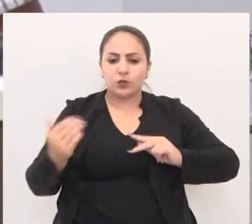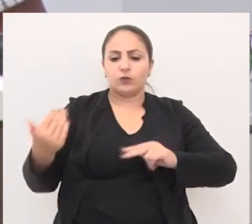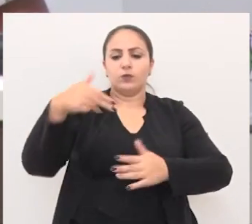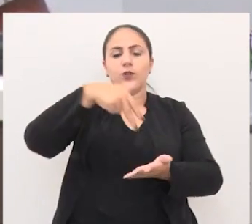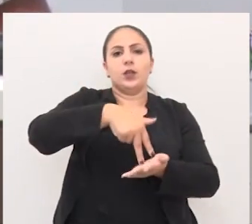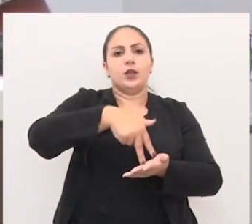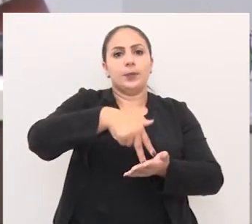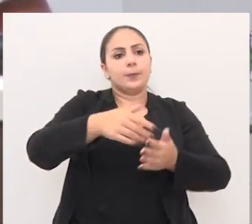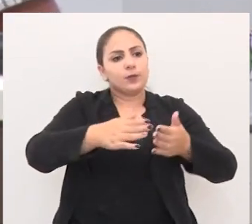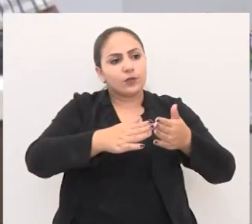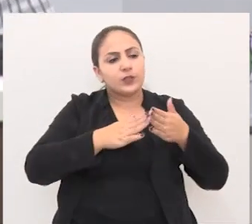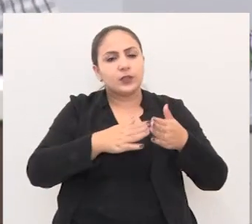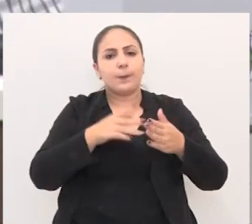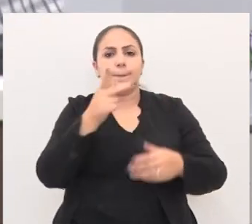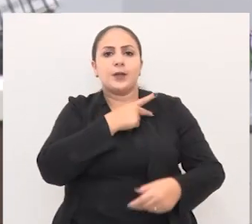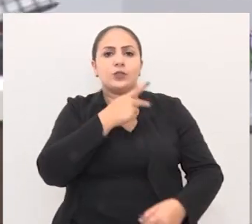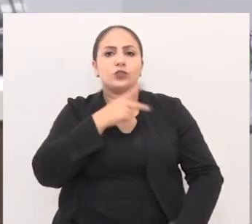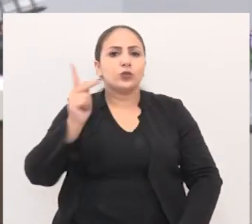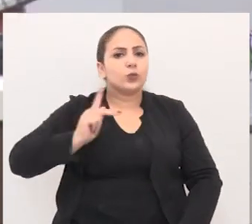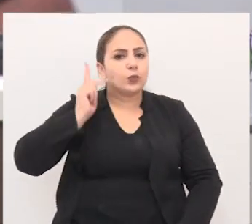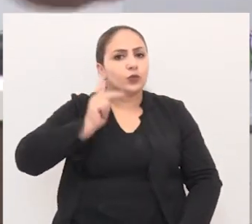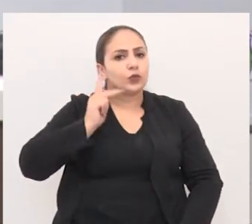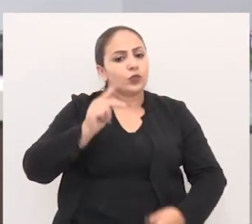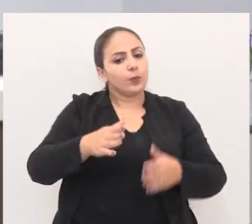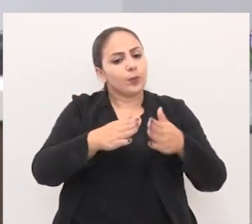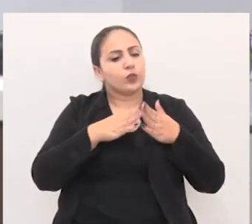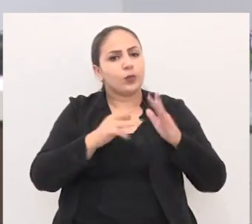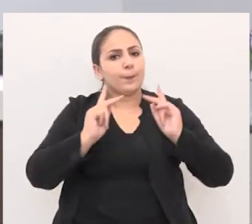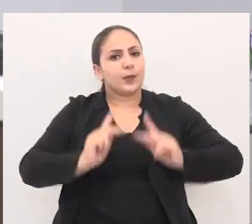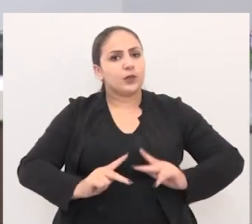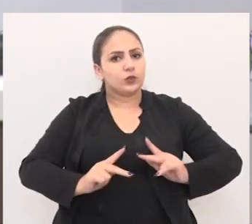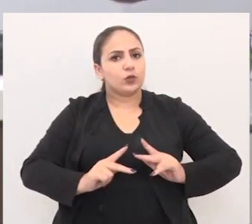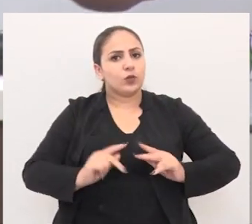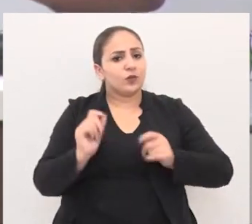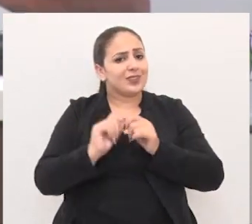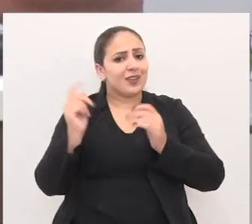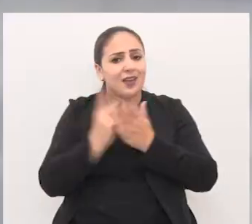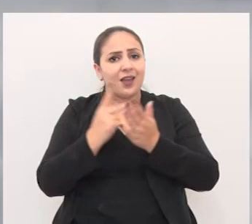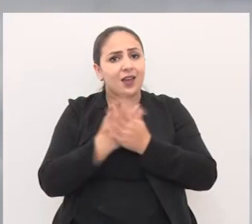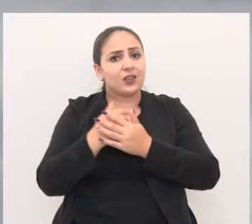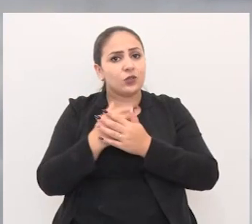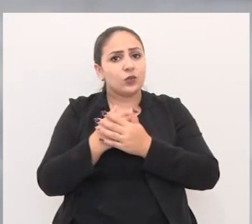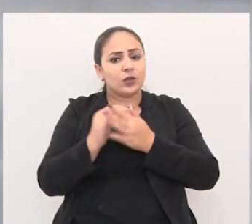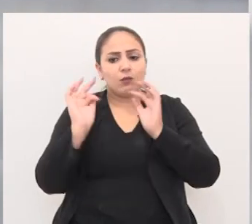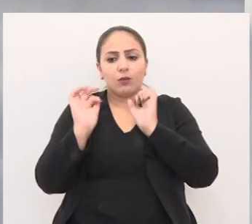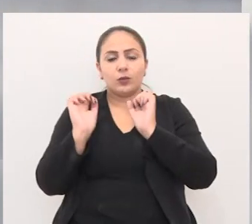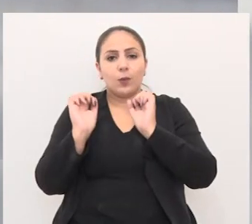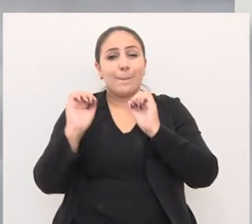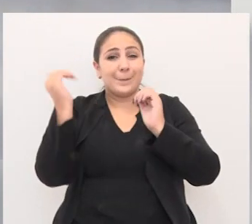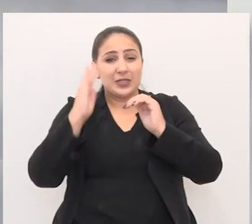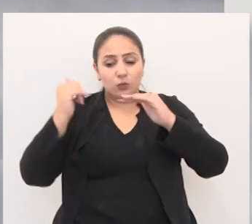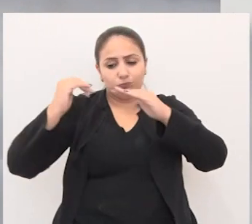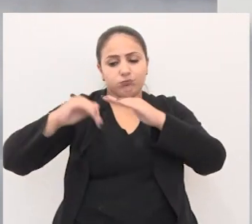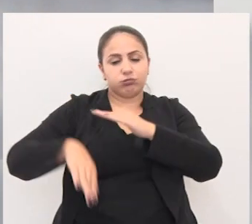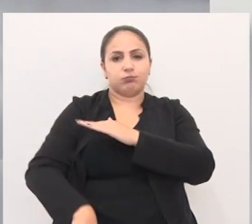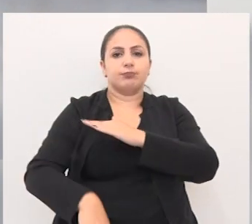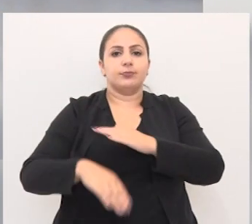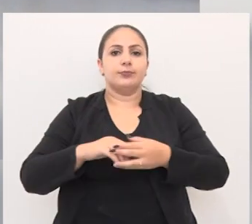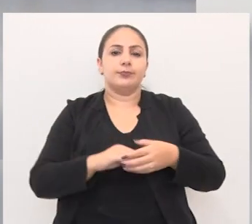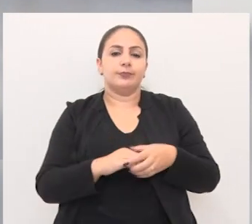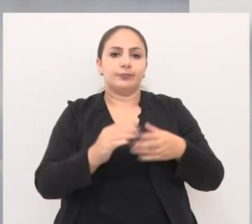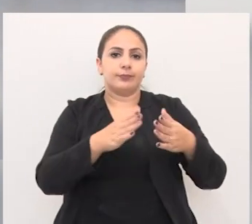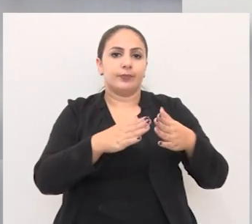defender partido político e defender aquelas pessoas que acabaram com o Brasil. A defesa do ex-presidente